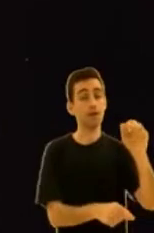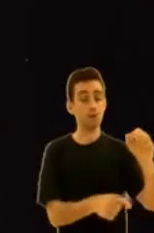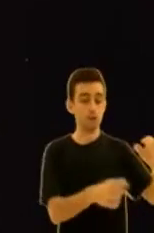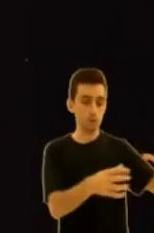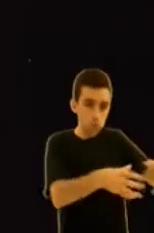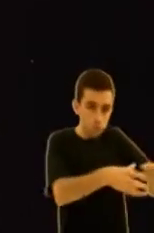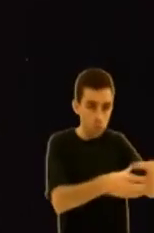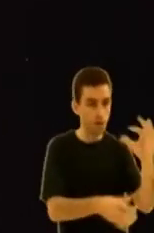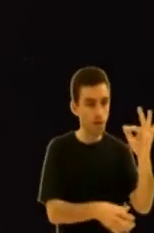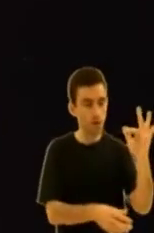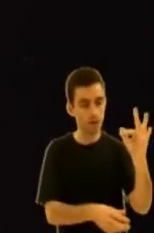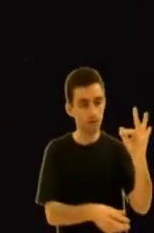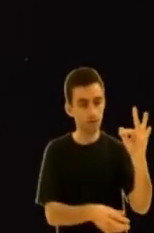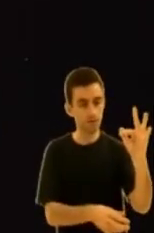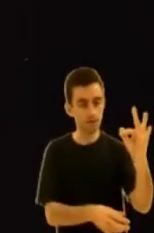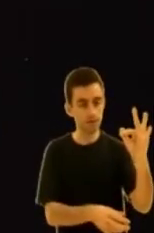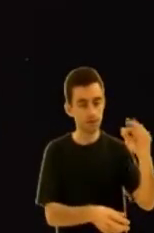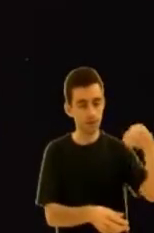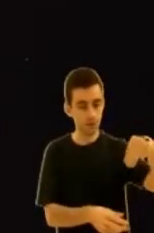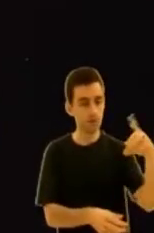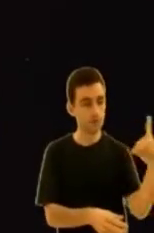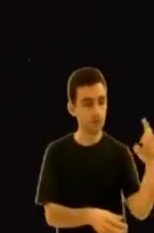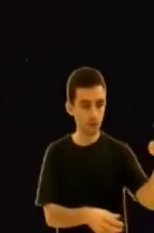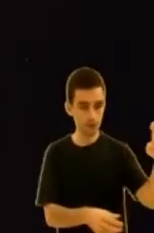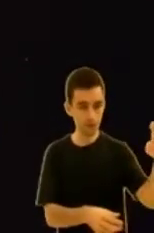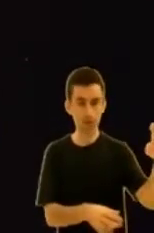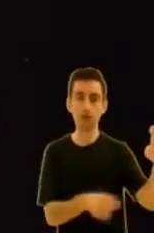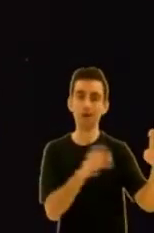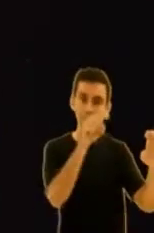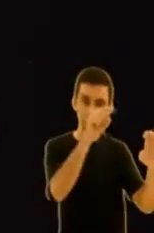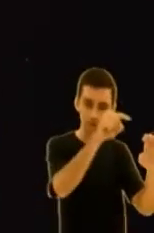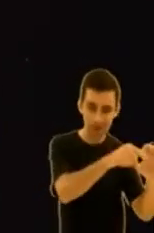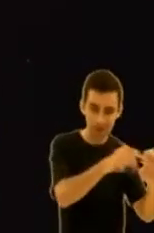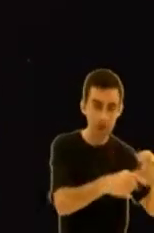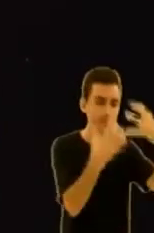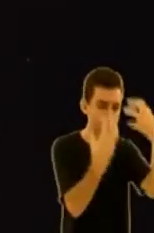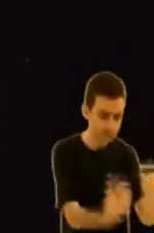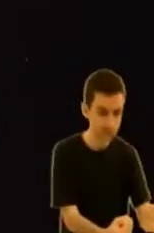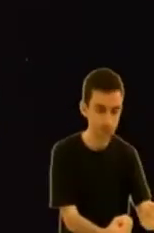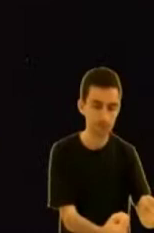esses PTAs e aprovava tudo em